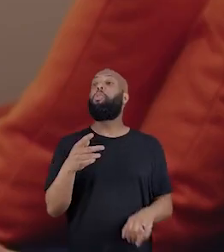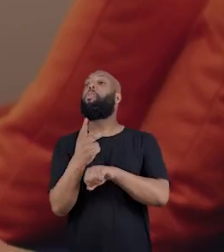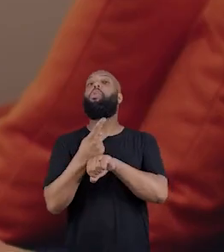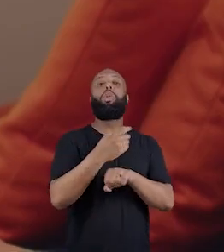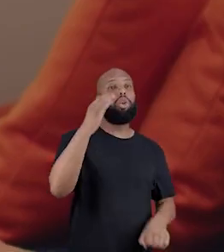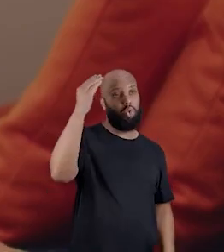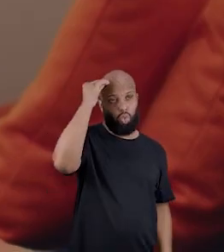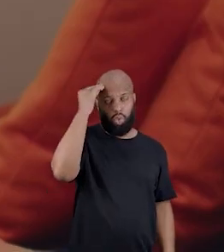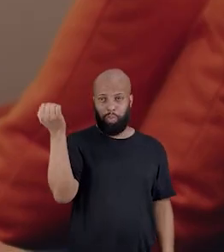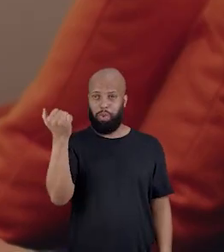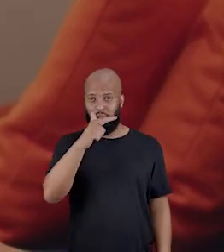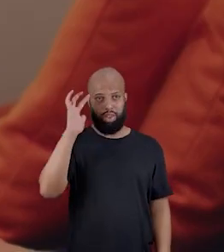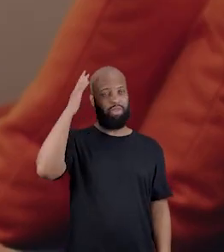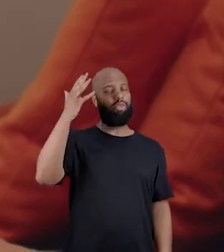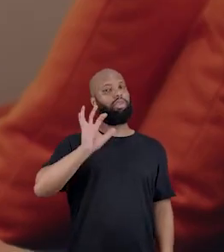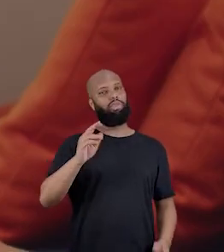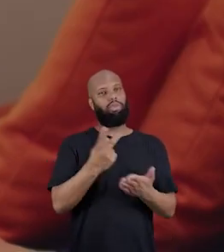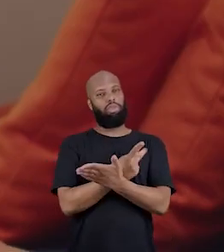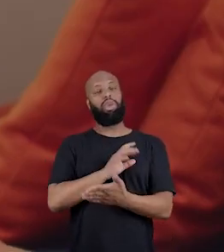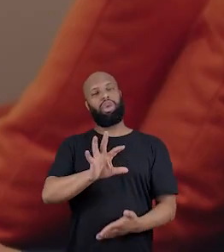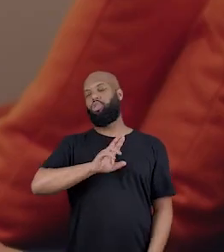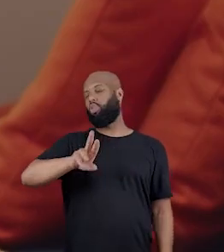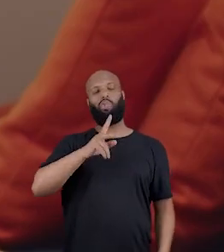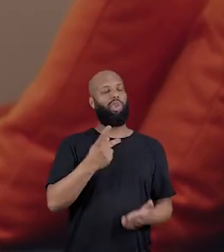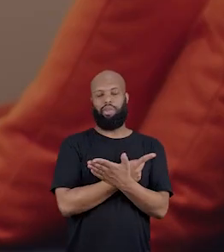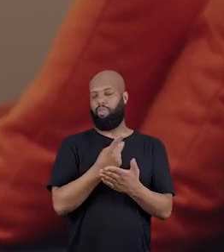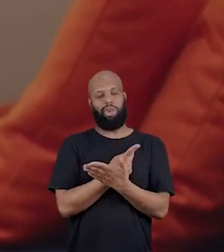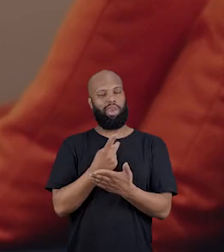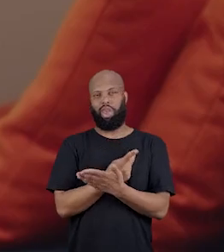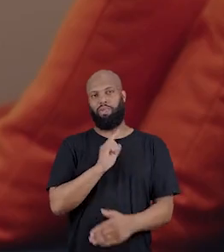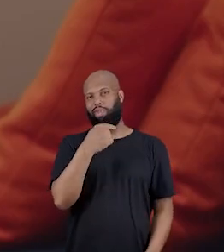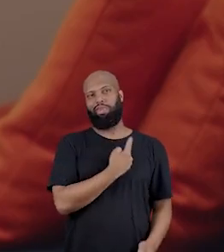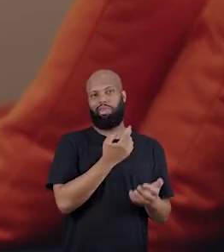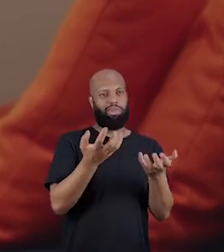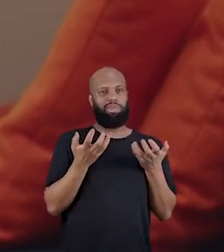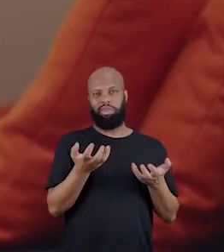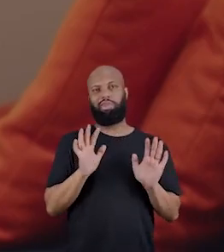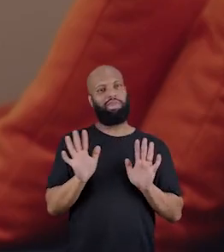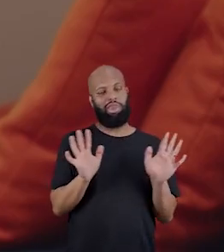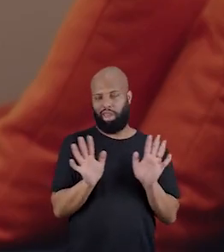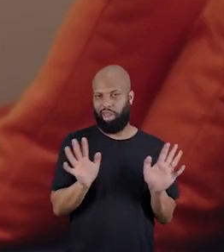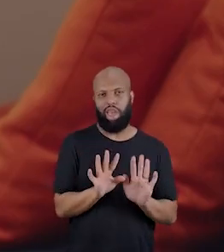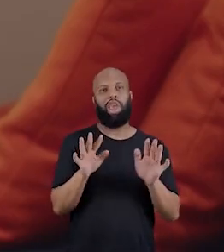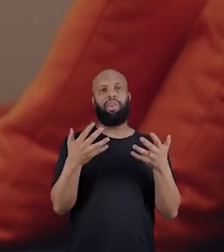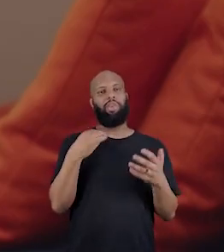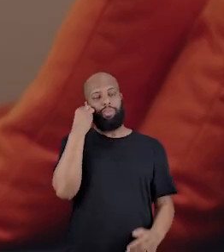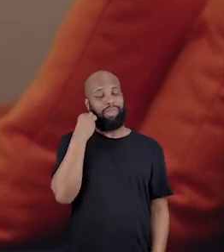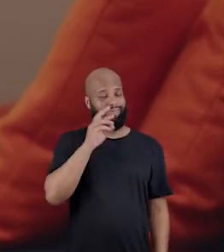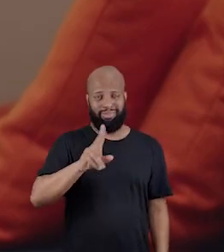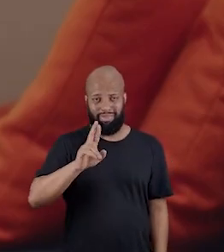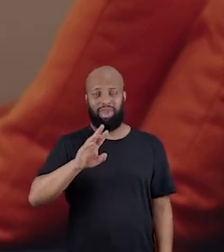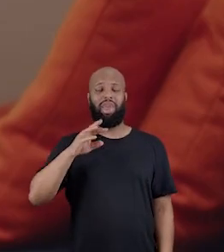tempo procurando o culpado do que solucionando. Já erramos aí. E esse não é um erro nem não